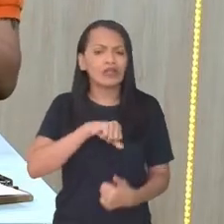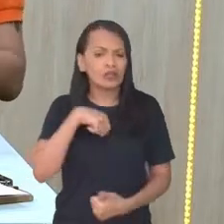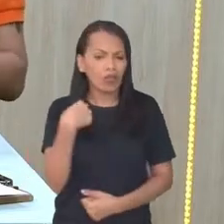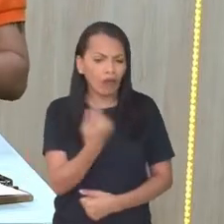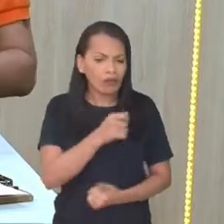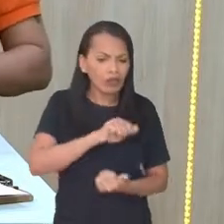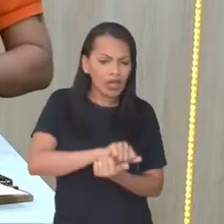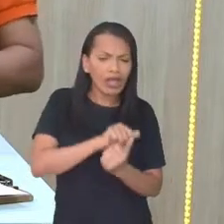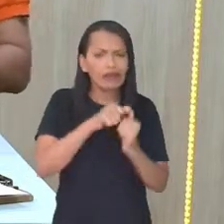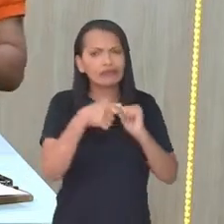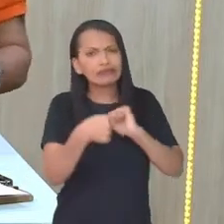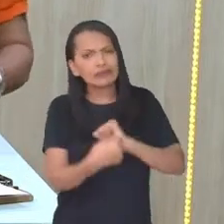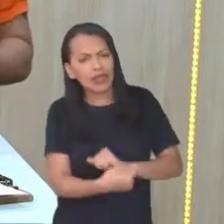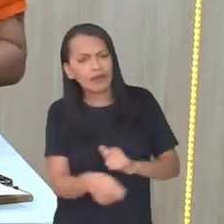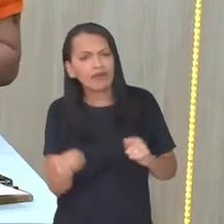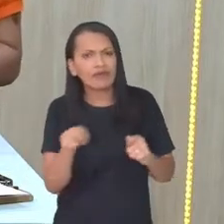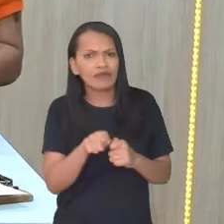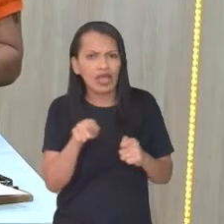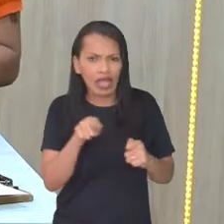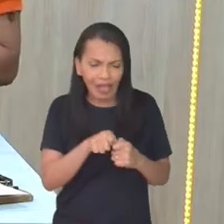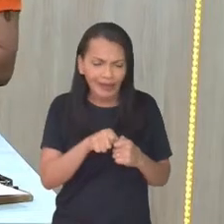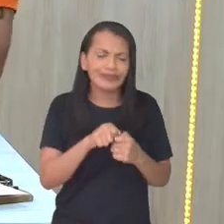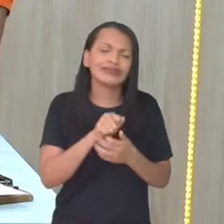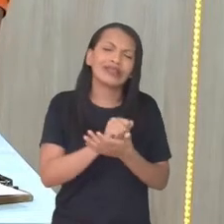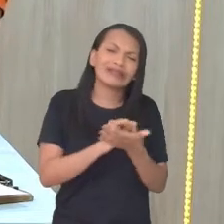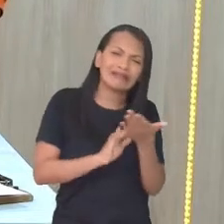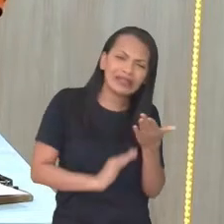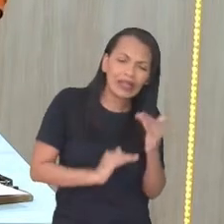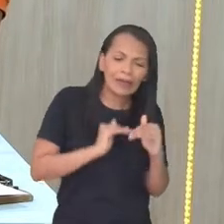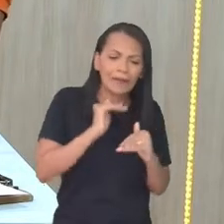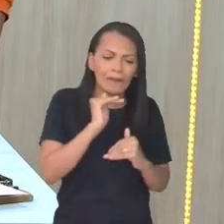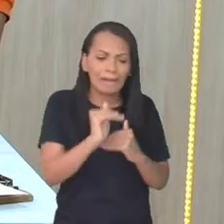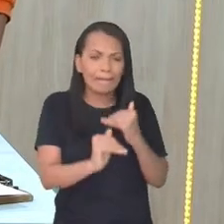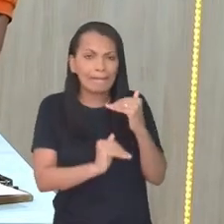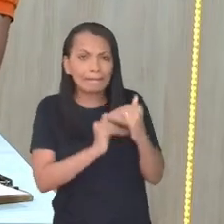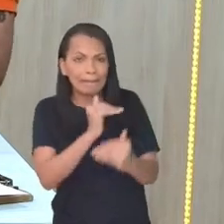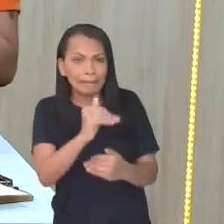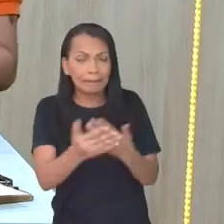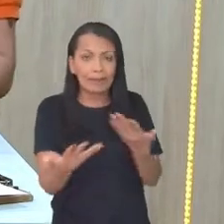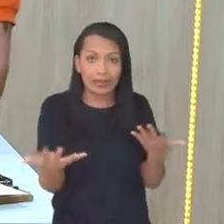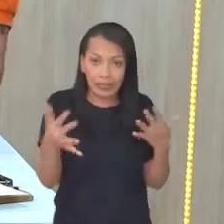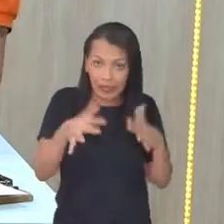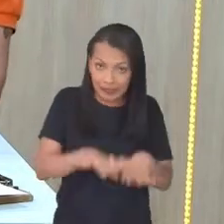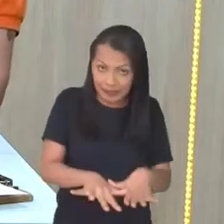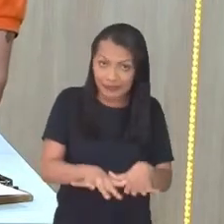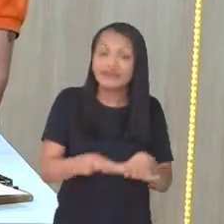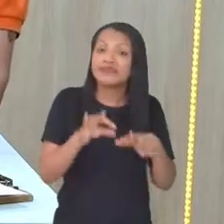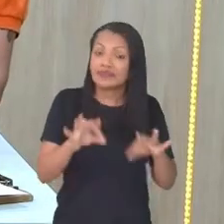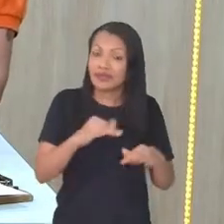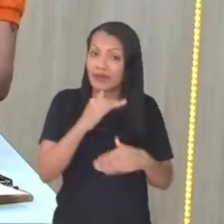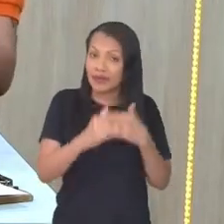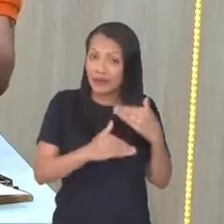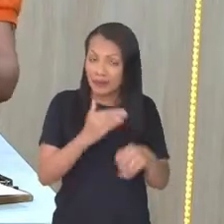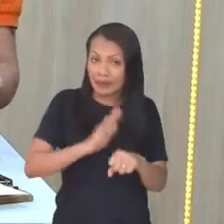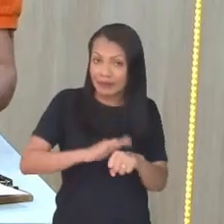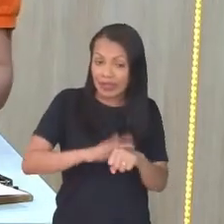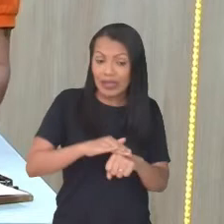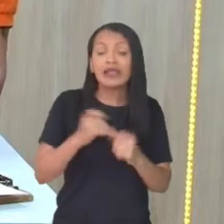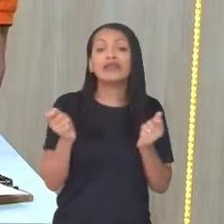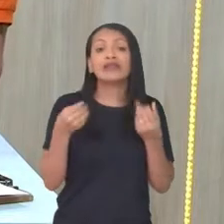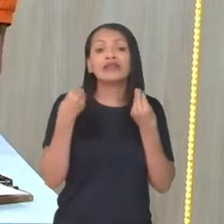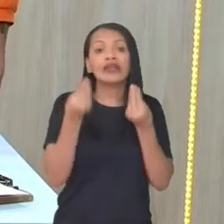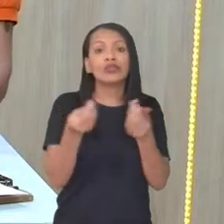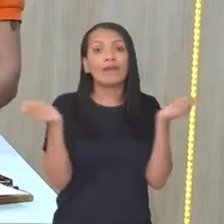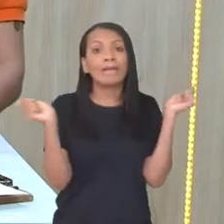gente constrói um trabalho diariamente configurado a partir da acessibilidade, a gente está construindo autonomia, dando